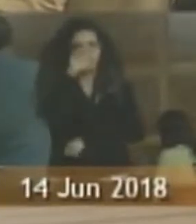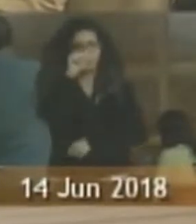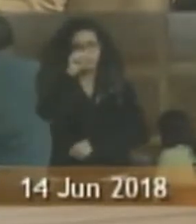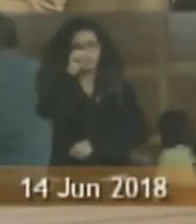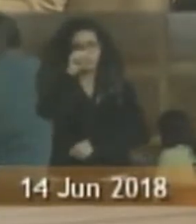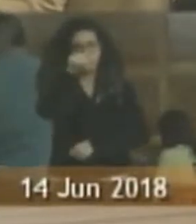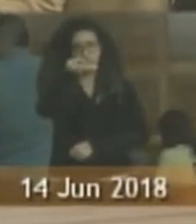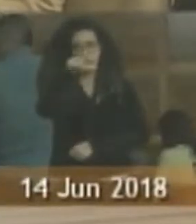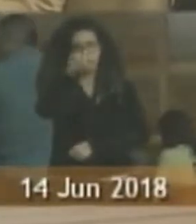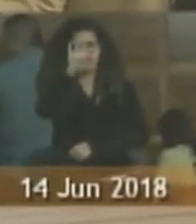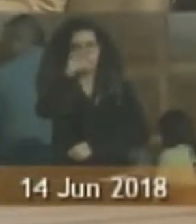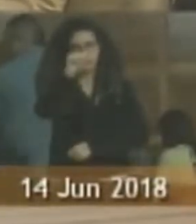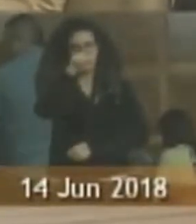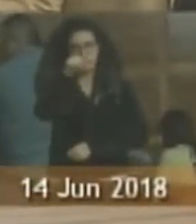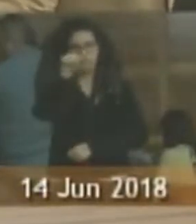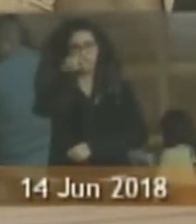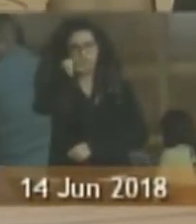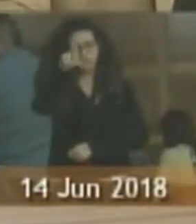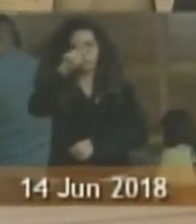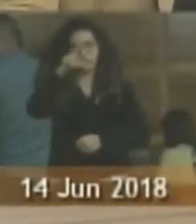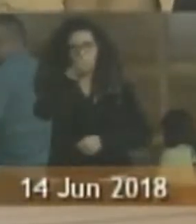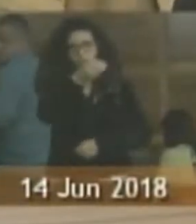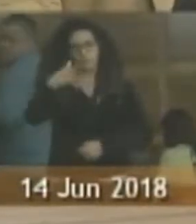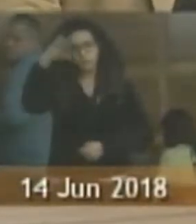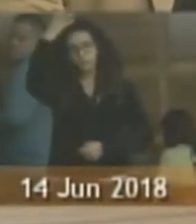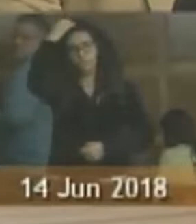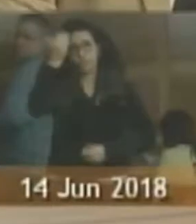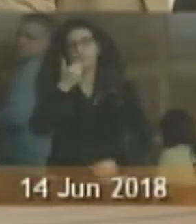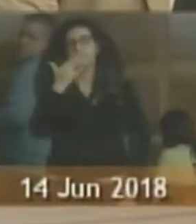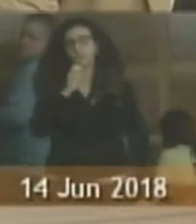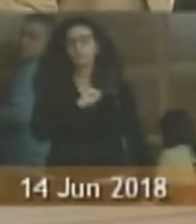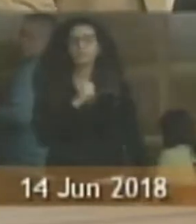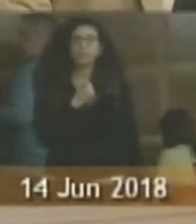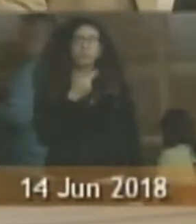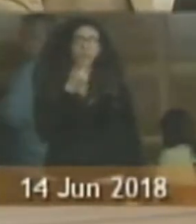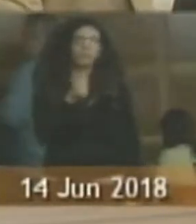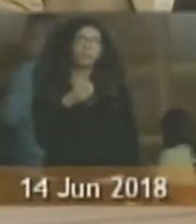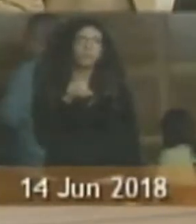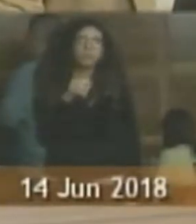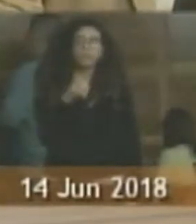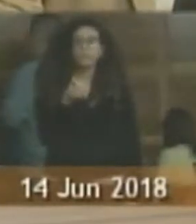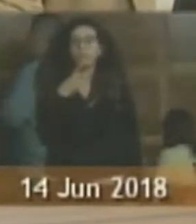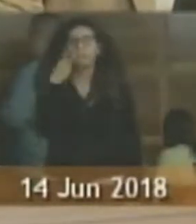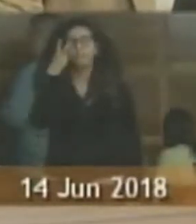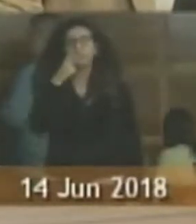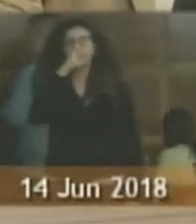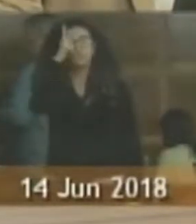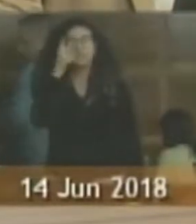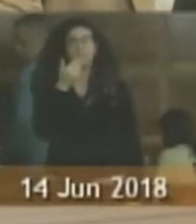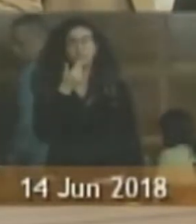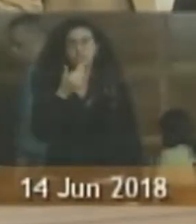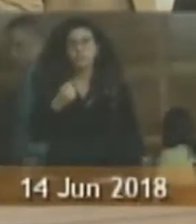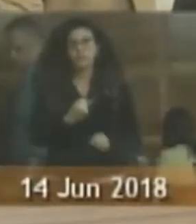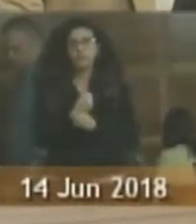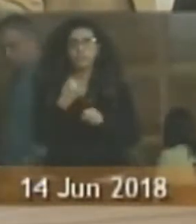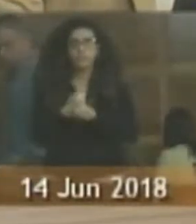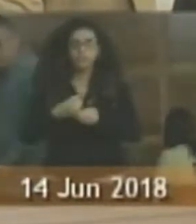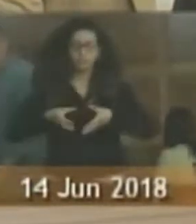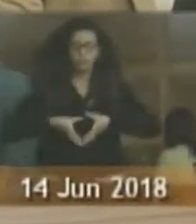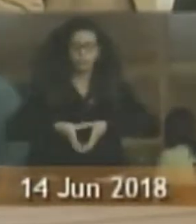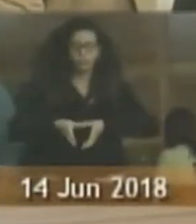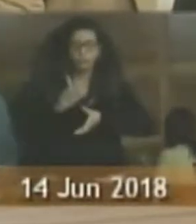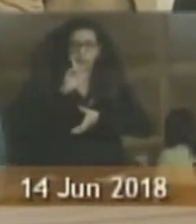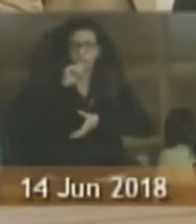bairro Nova Angra. Indicação 1766 de 2018. Camu, indicando ao prefeito municipal a construção de canaletas